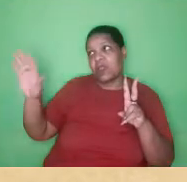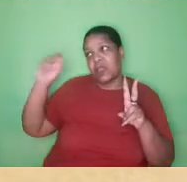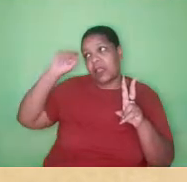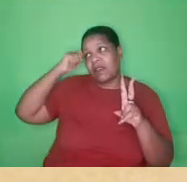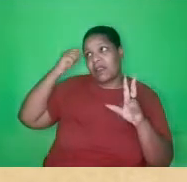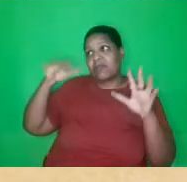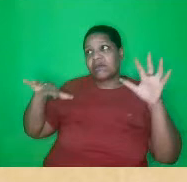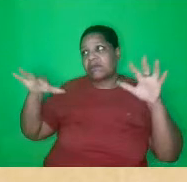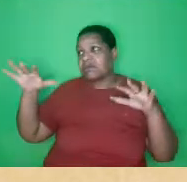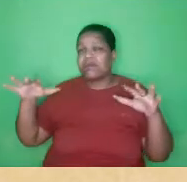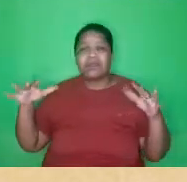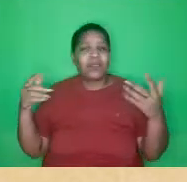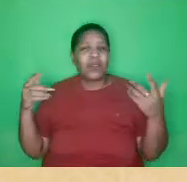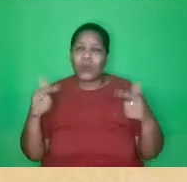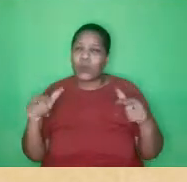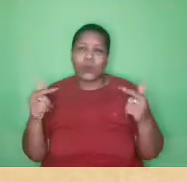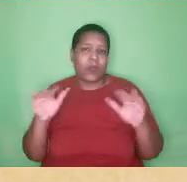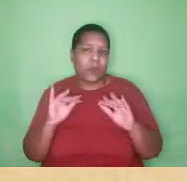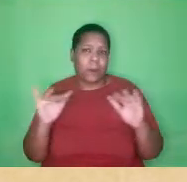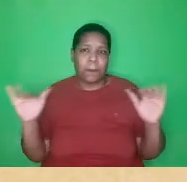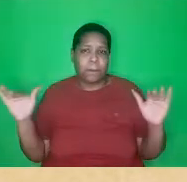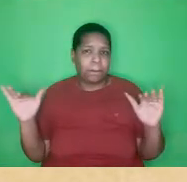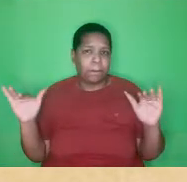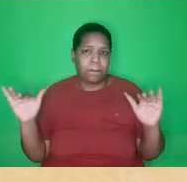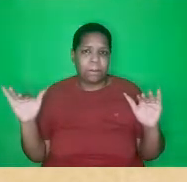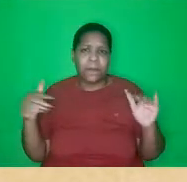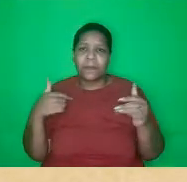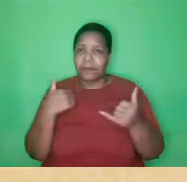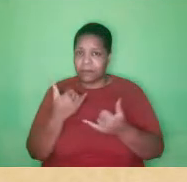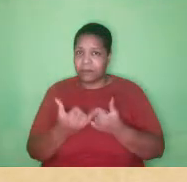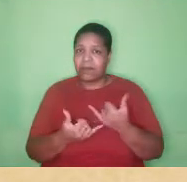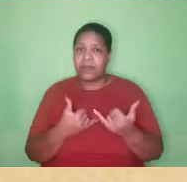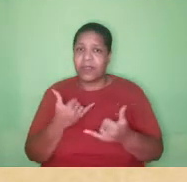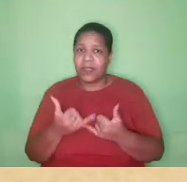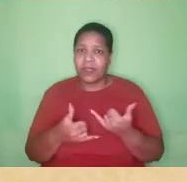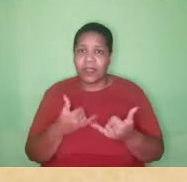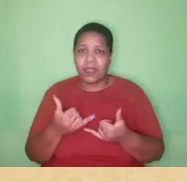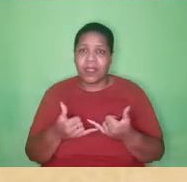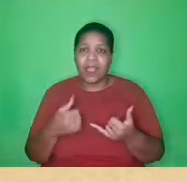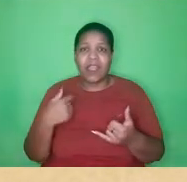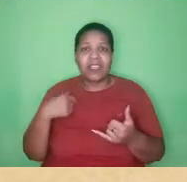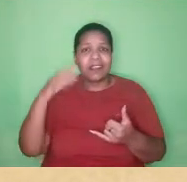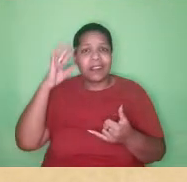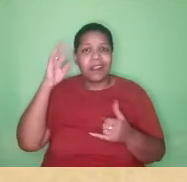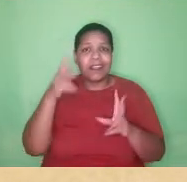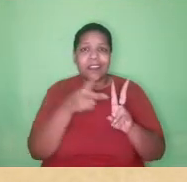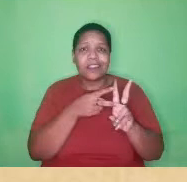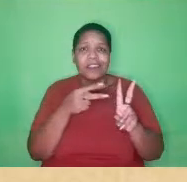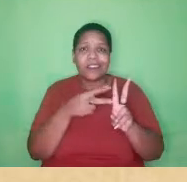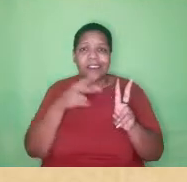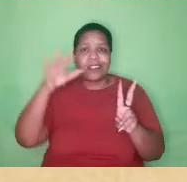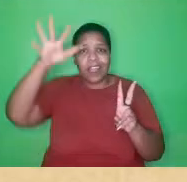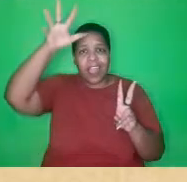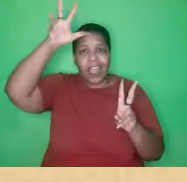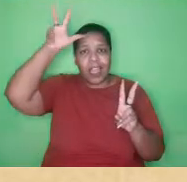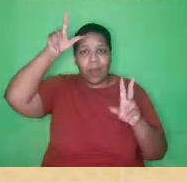africanos. Né? Então, eu até brinco, né? Primeiro que a gente tem uma imagem que só tem índio na Amazônia, né? Que eu digo que é a imagem do Globo Repórter.